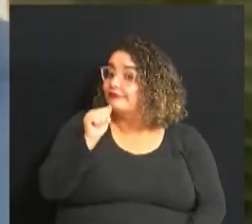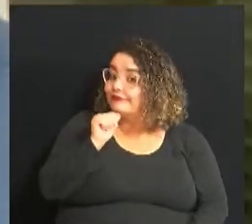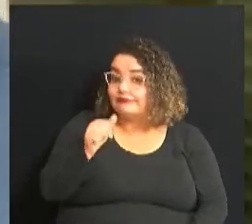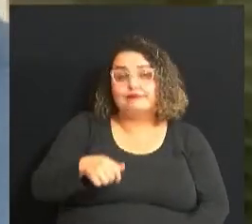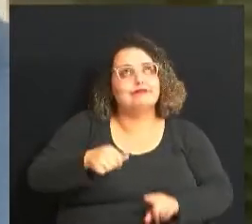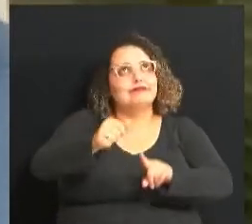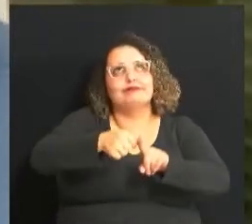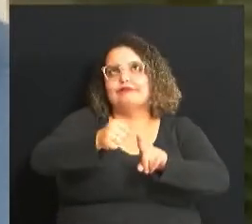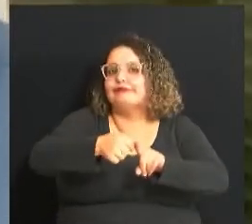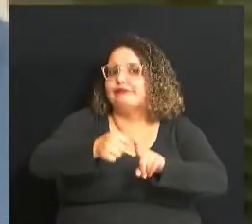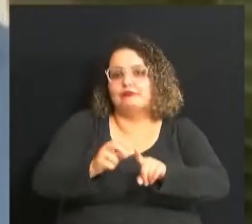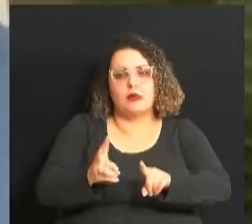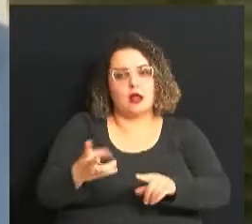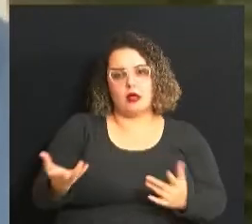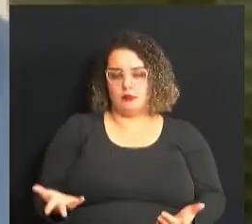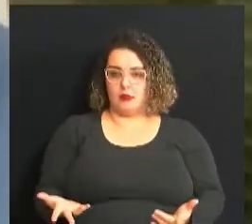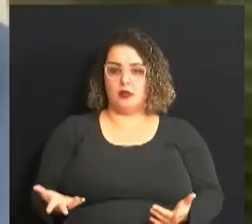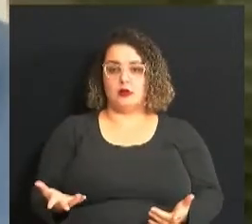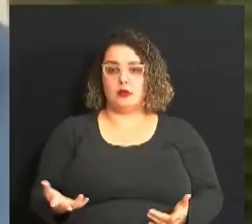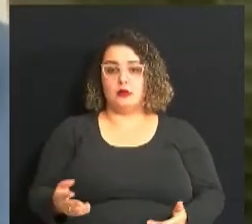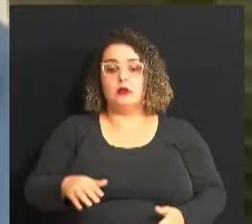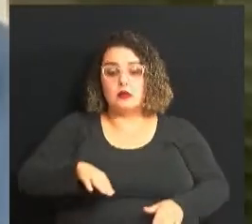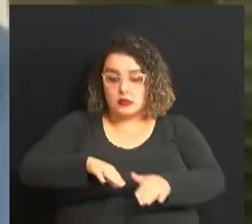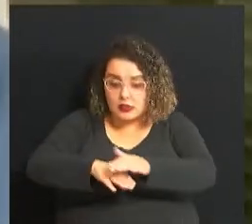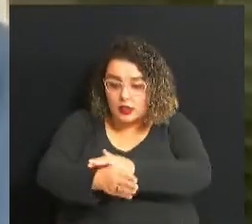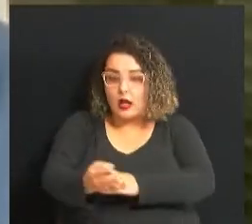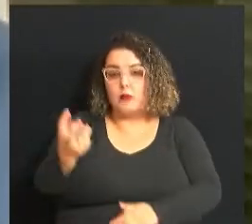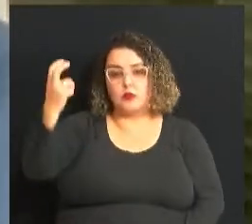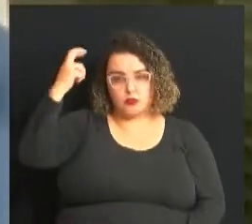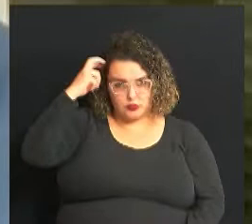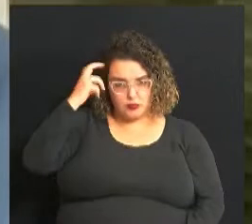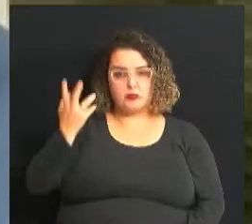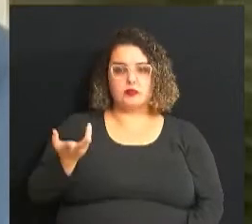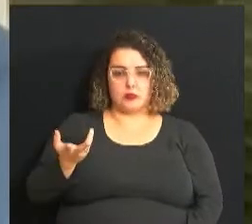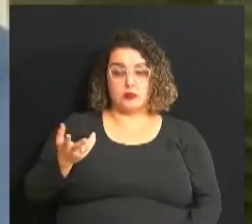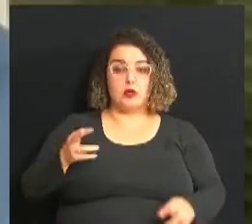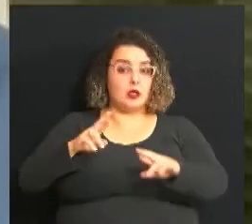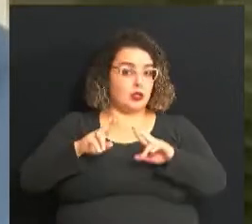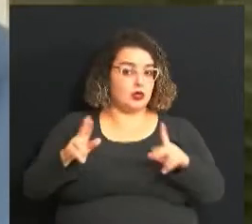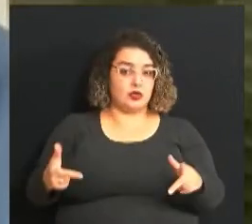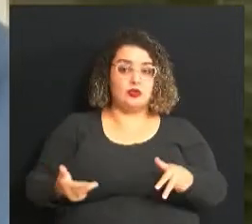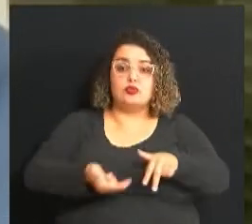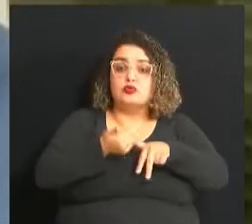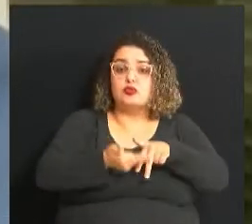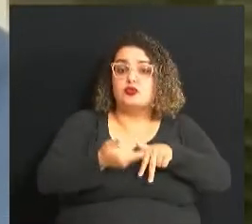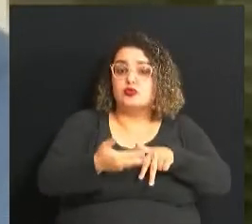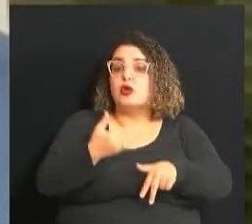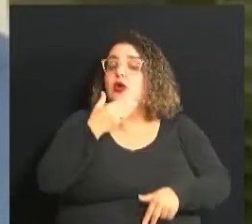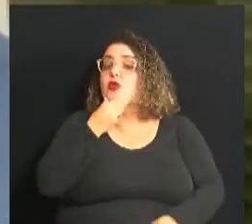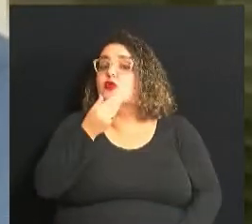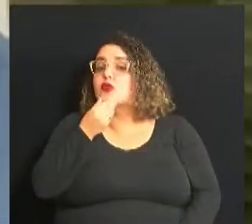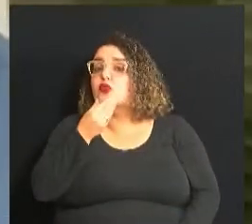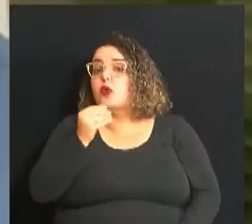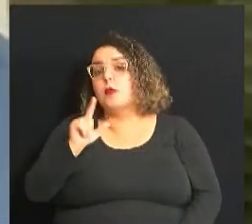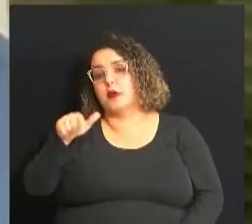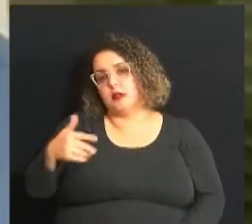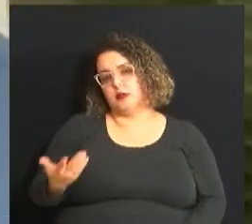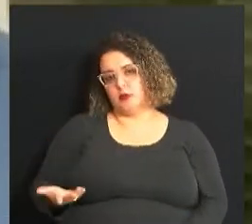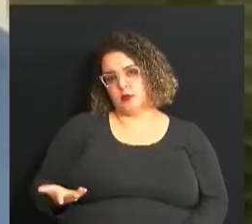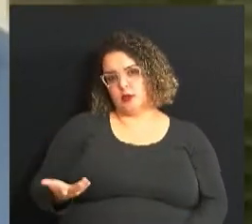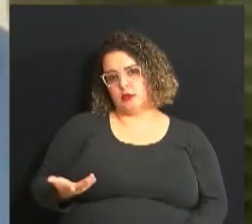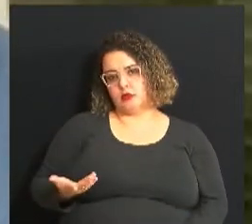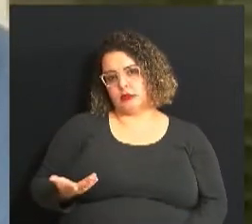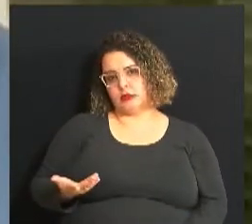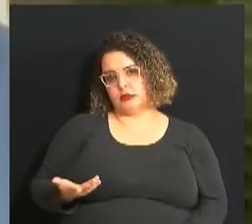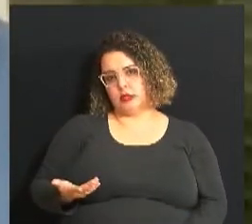essa questão que é cultural é muito diferente do sexo. Né? O menino, o homem, depois, ele começa a